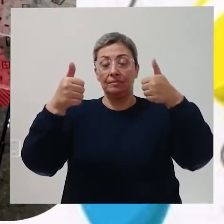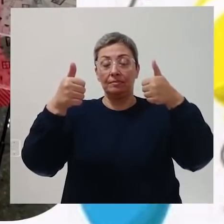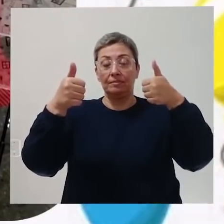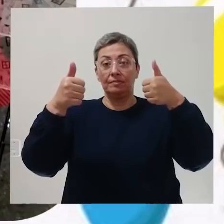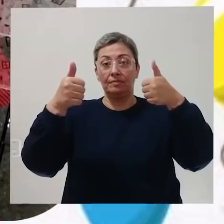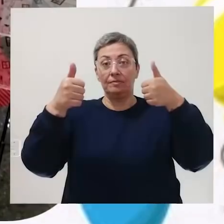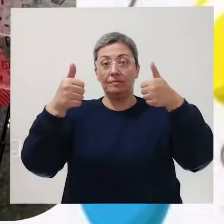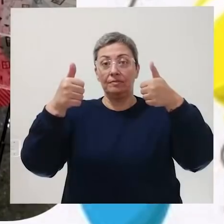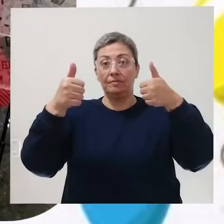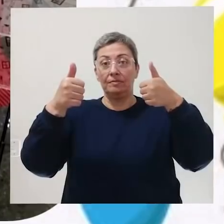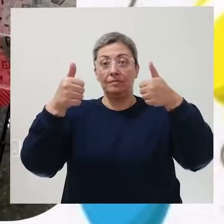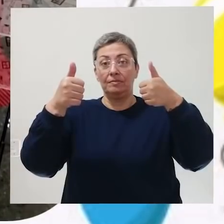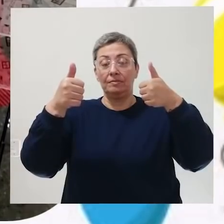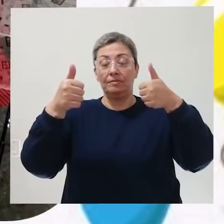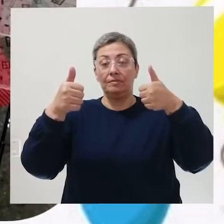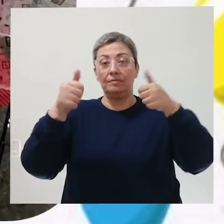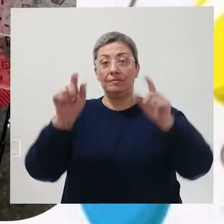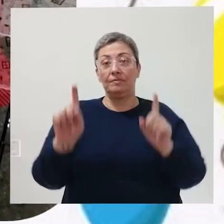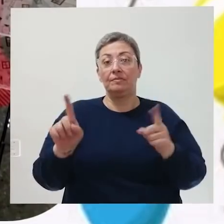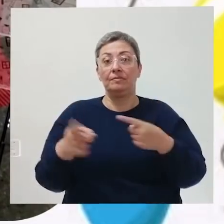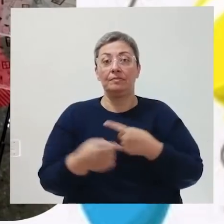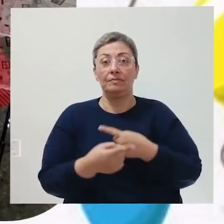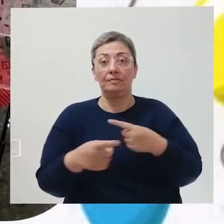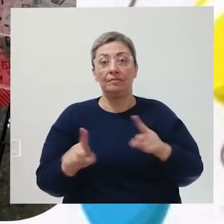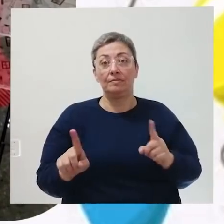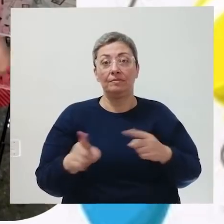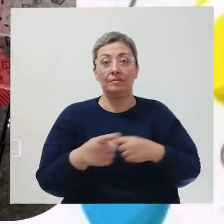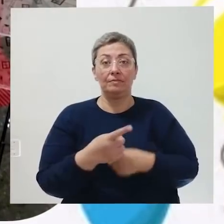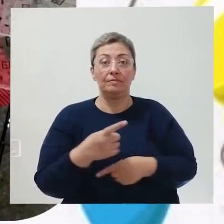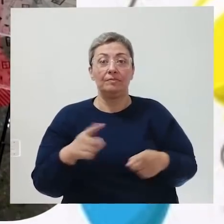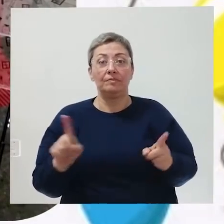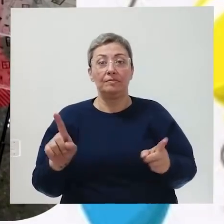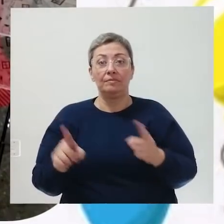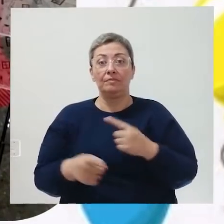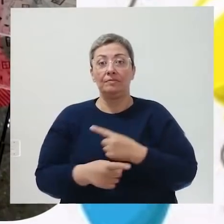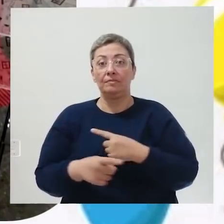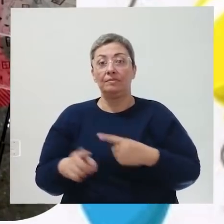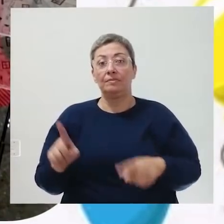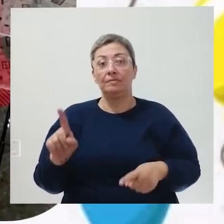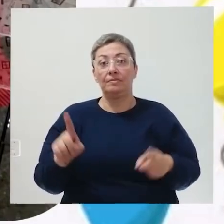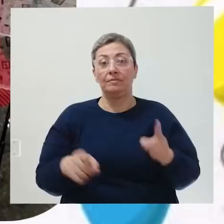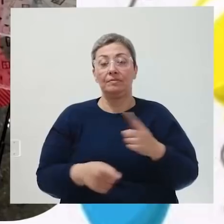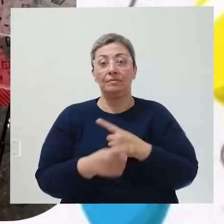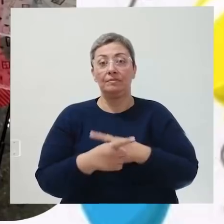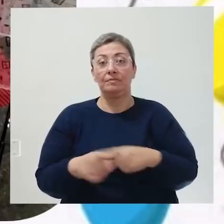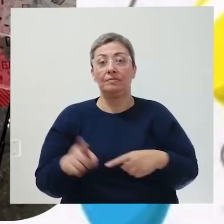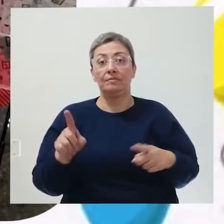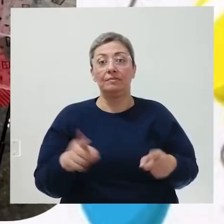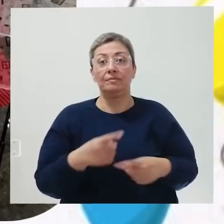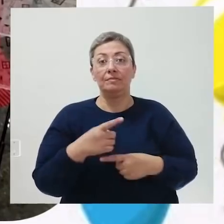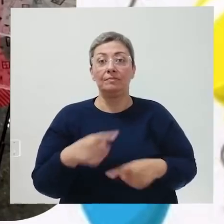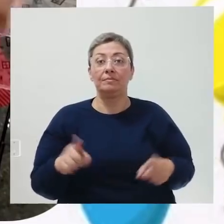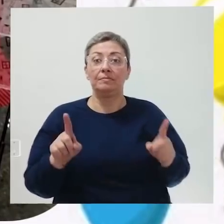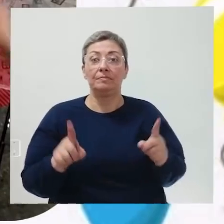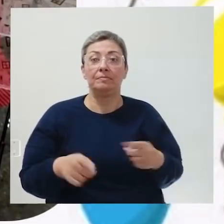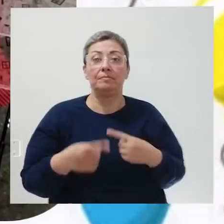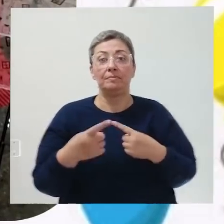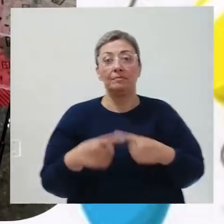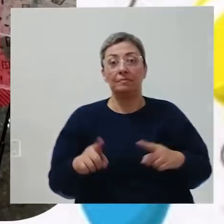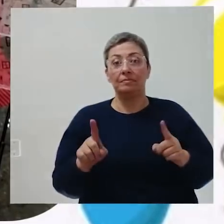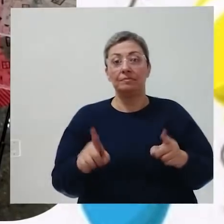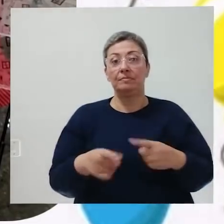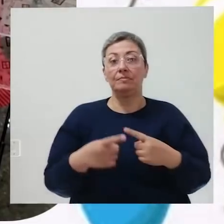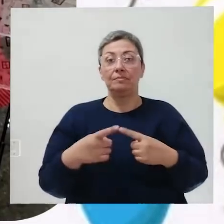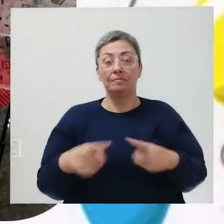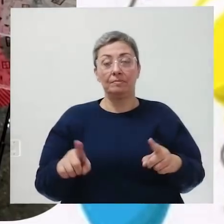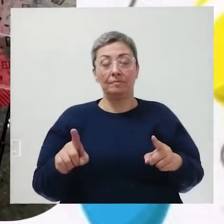mais pra cima, e tchu-tchu-tchá, tchu-tchu-tchá, tchu-tchu-tchá-tchá-tchá, tchu-tchu-tchá,